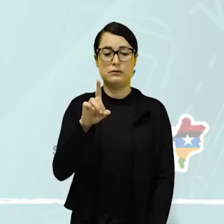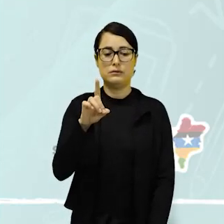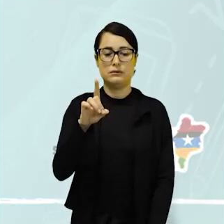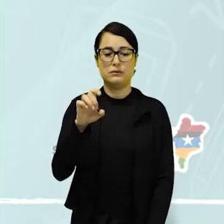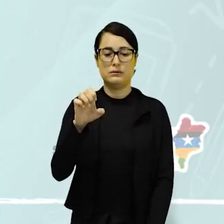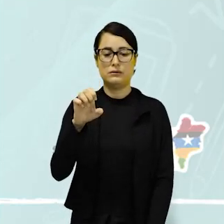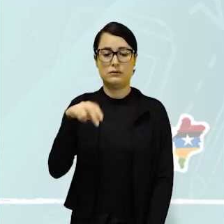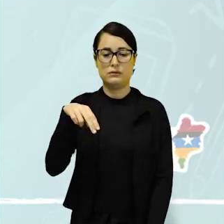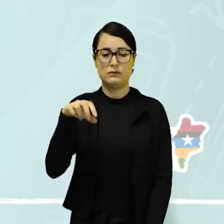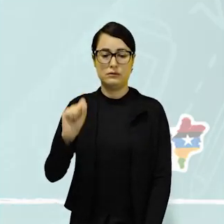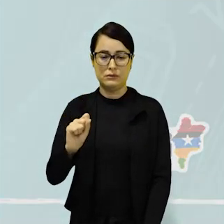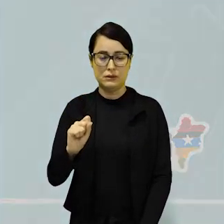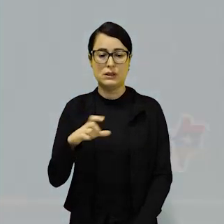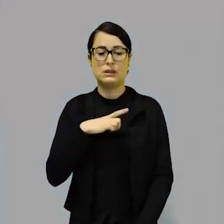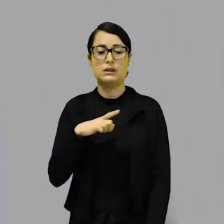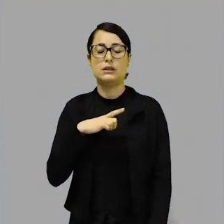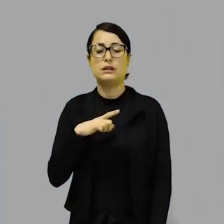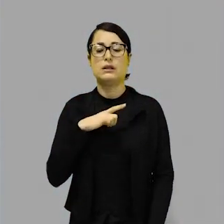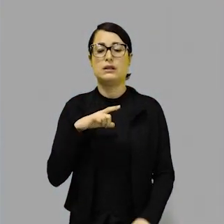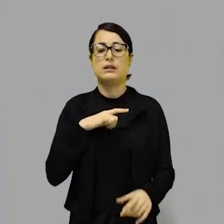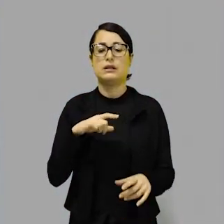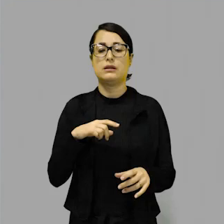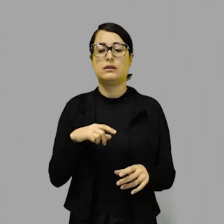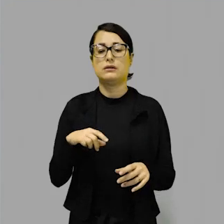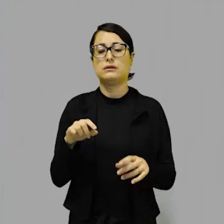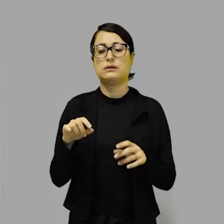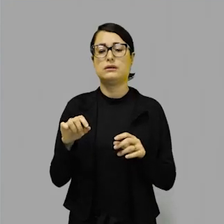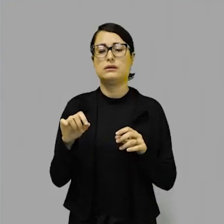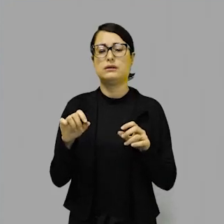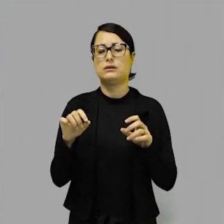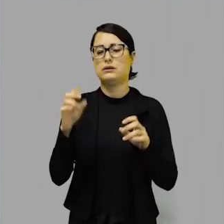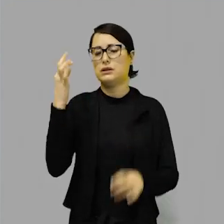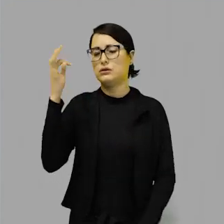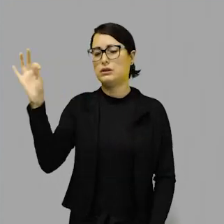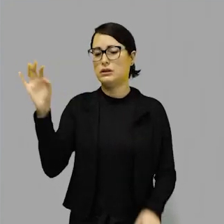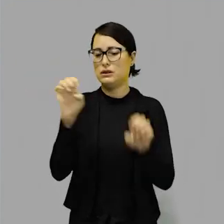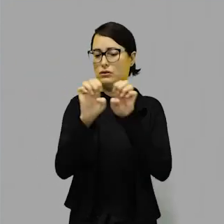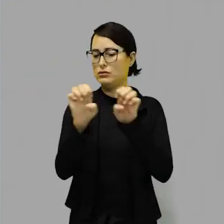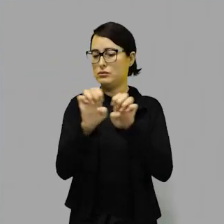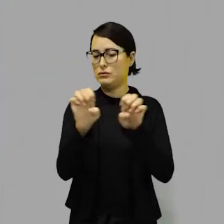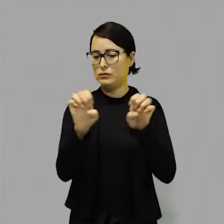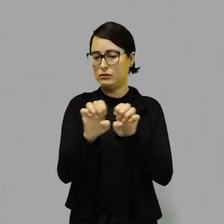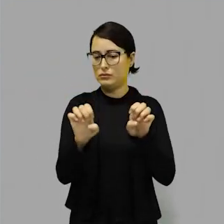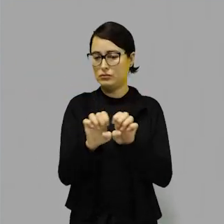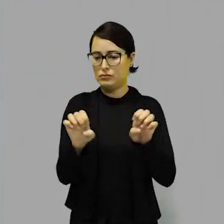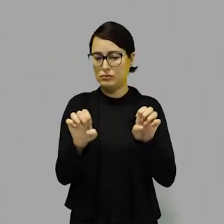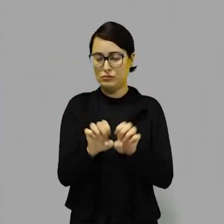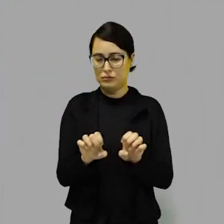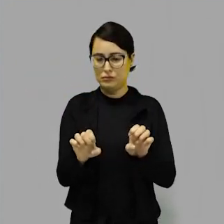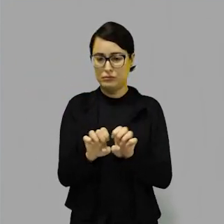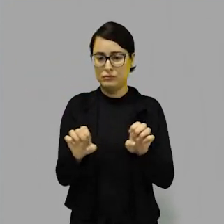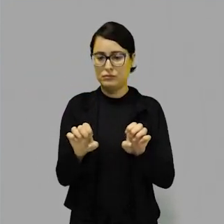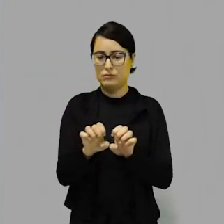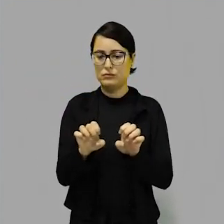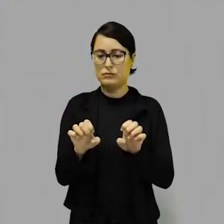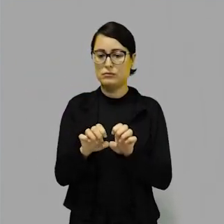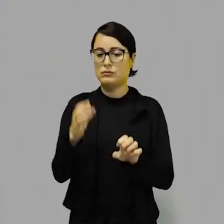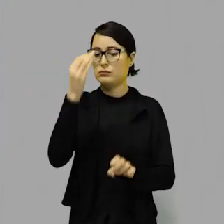sociais chamada de teoria da estruturação, certo? Ó, estruturação te lembra a estrutura, beleza? Fica com isso na